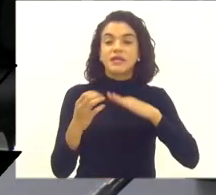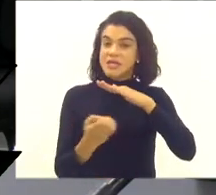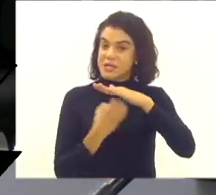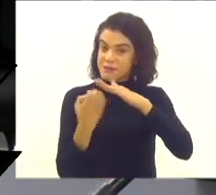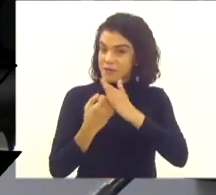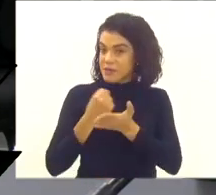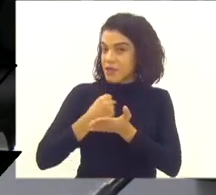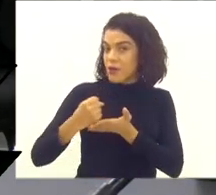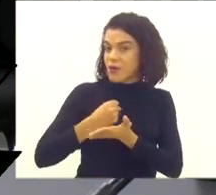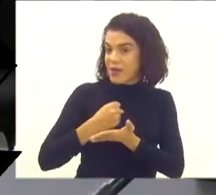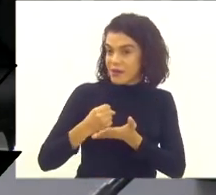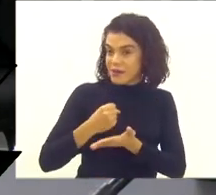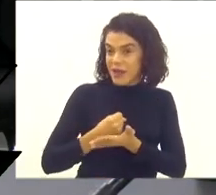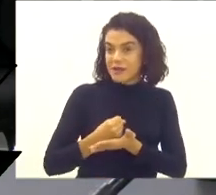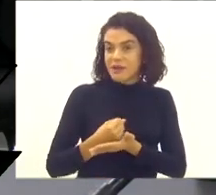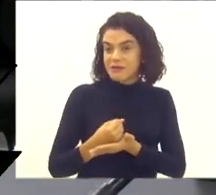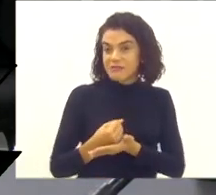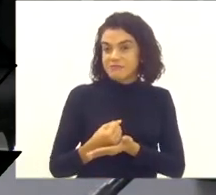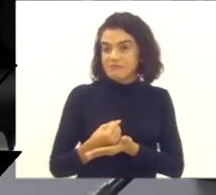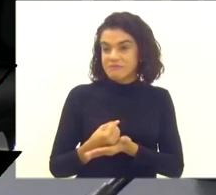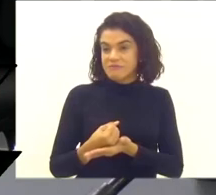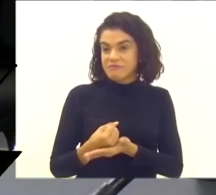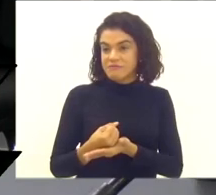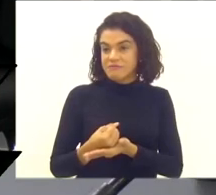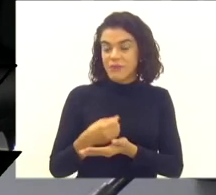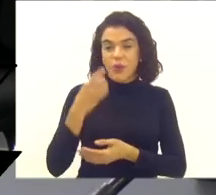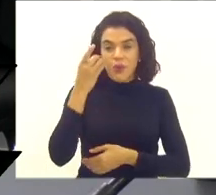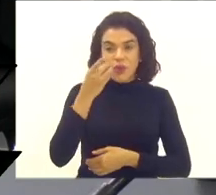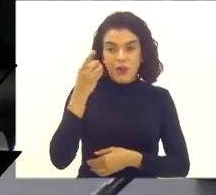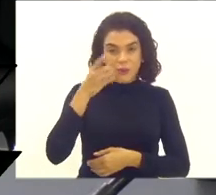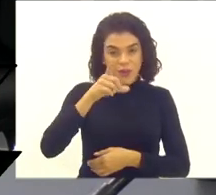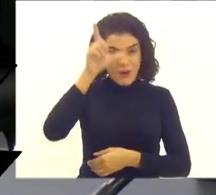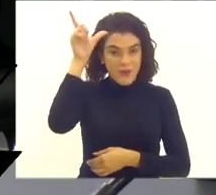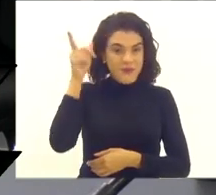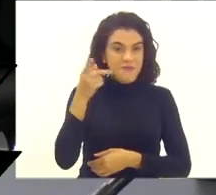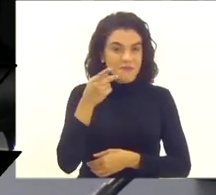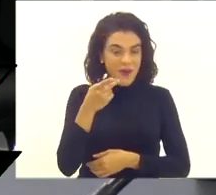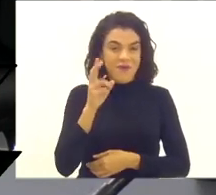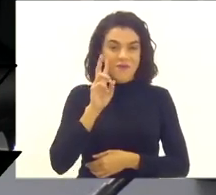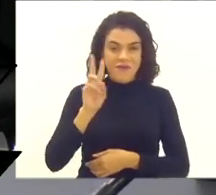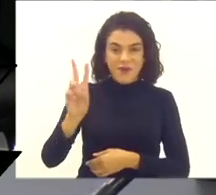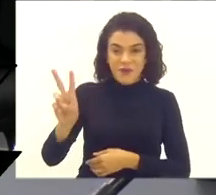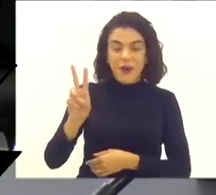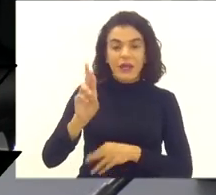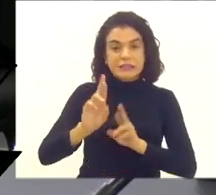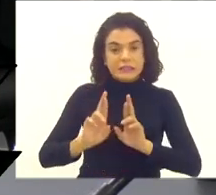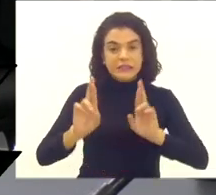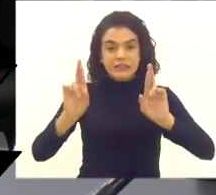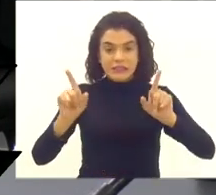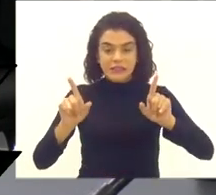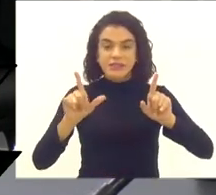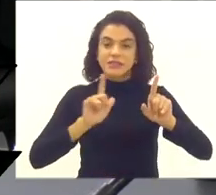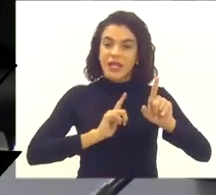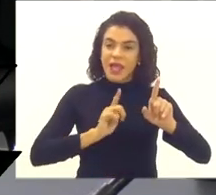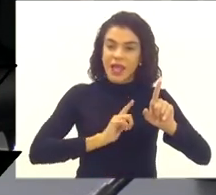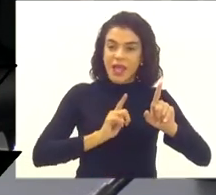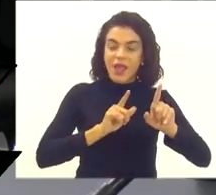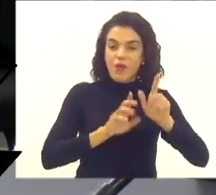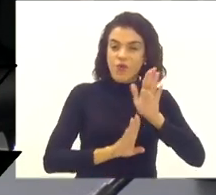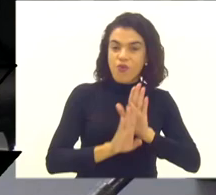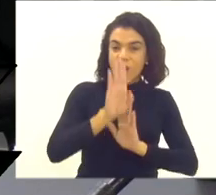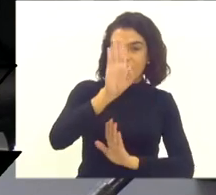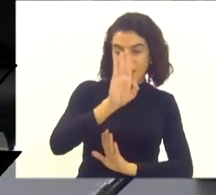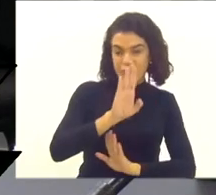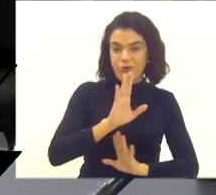contratadas a gente tem que foi o que o Deputado Luiz Paulo viu no início né aquela diferença você tem um aumento